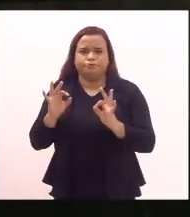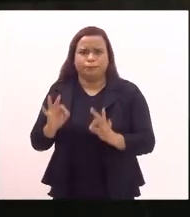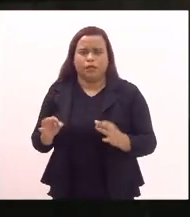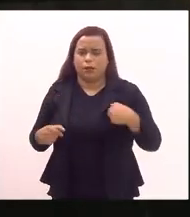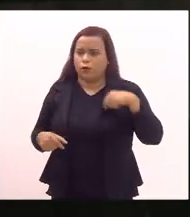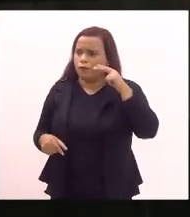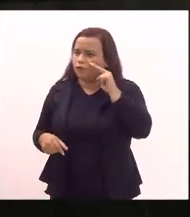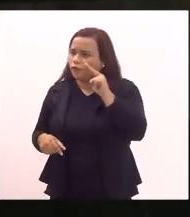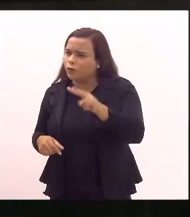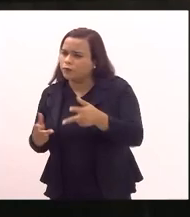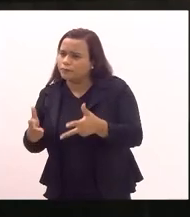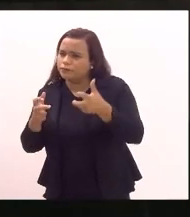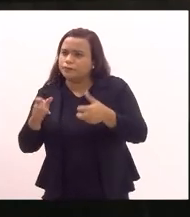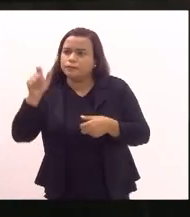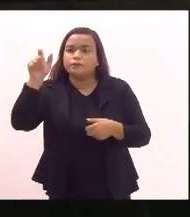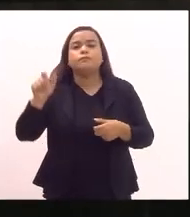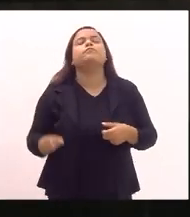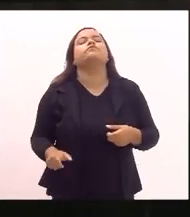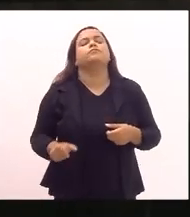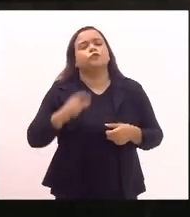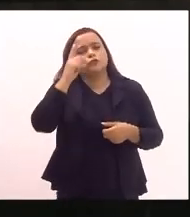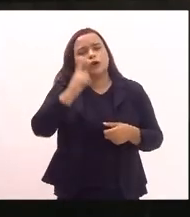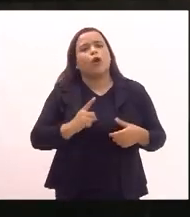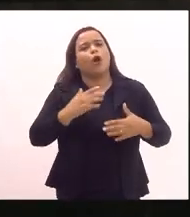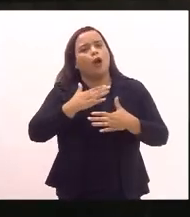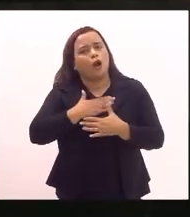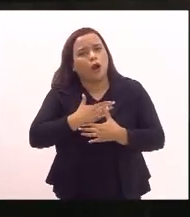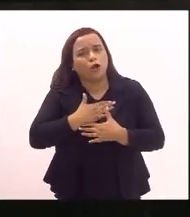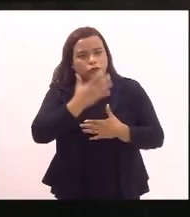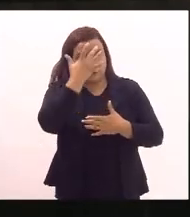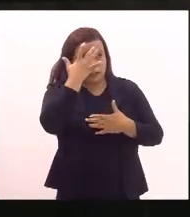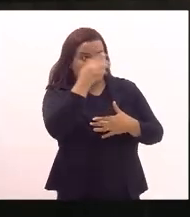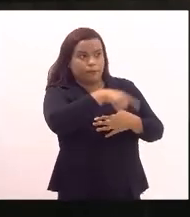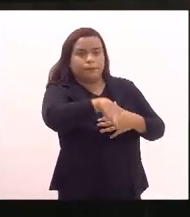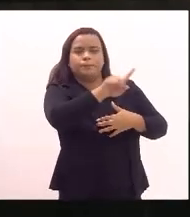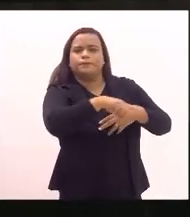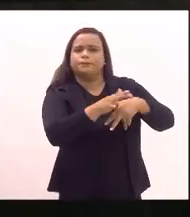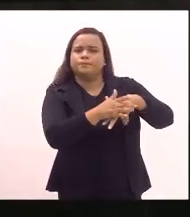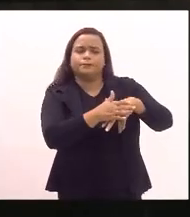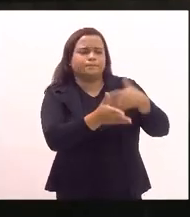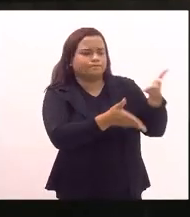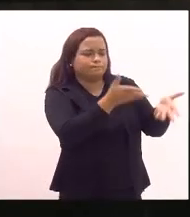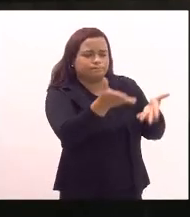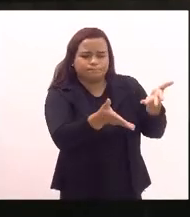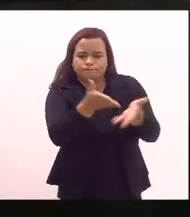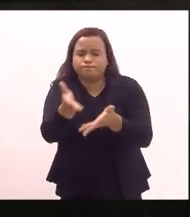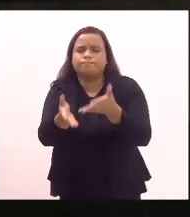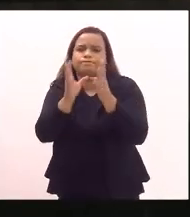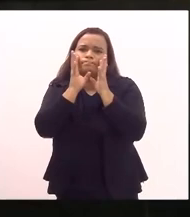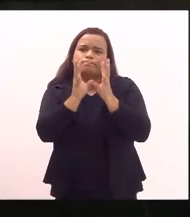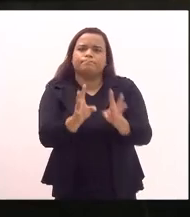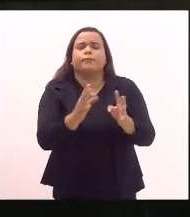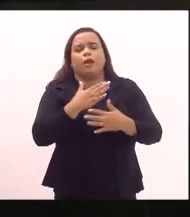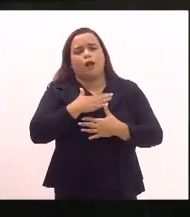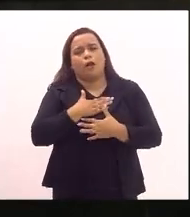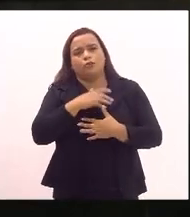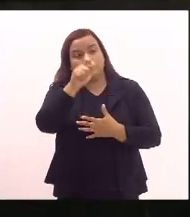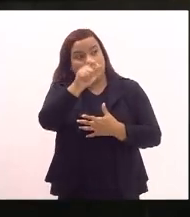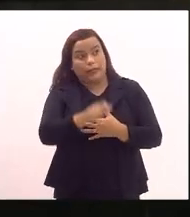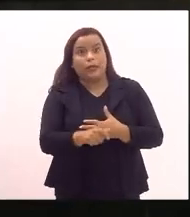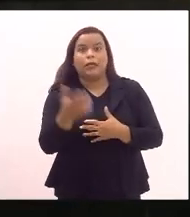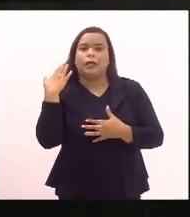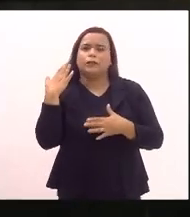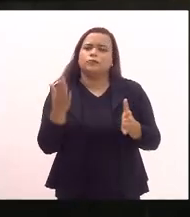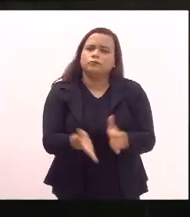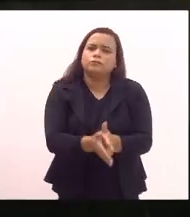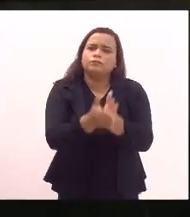vi isso nele que gosta dos teus paciente gosta do hospital e gosta do que faz é uma pessoa que veio de baixo